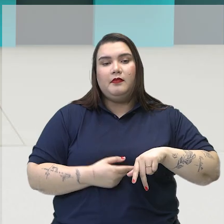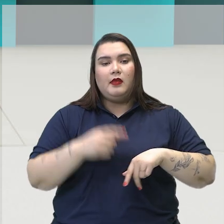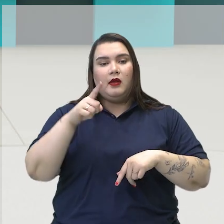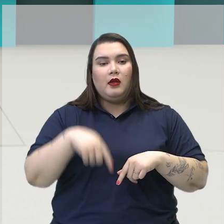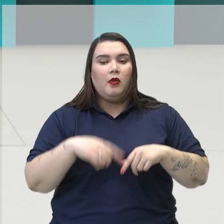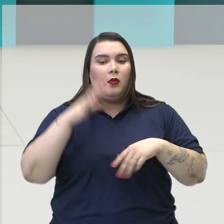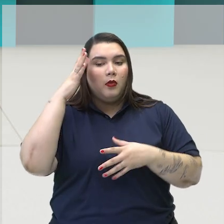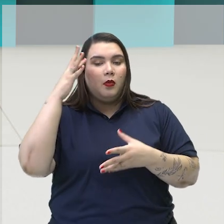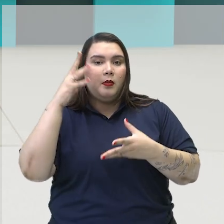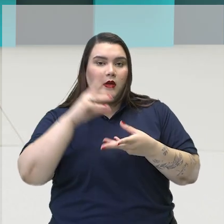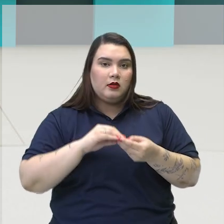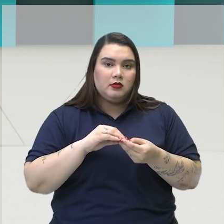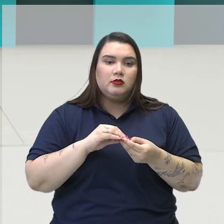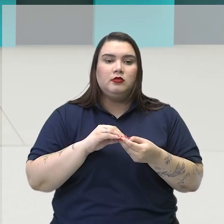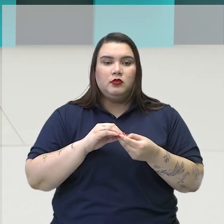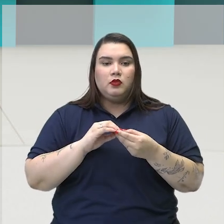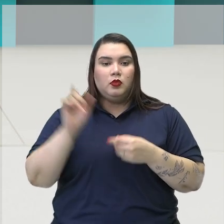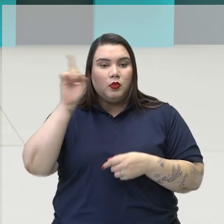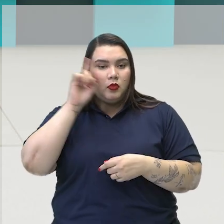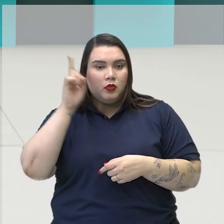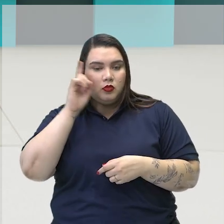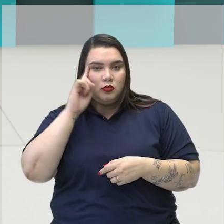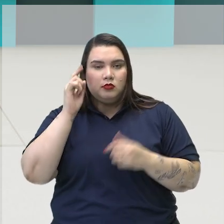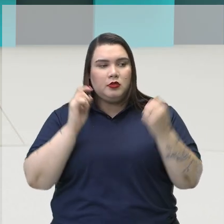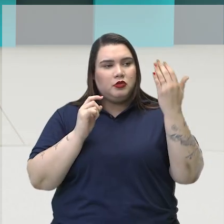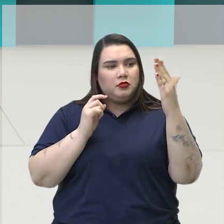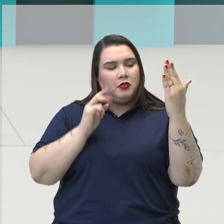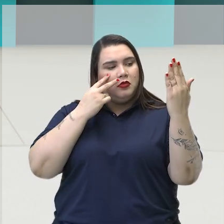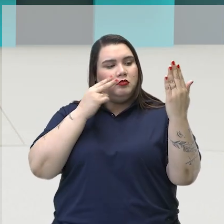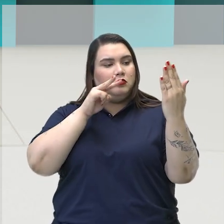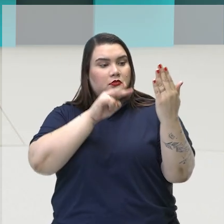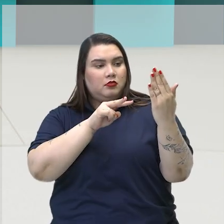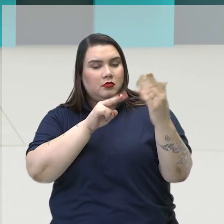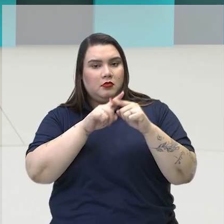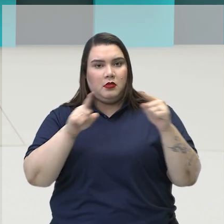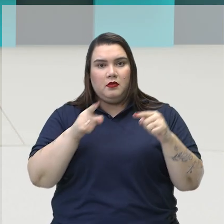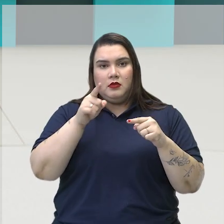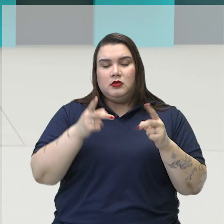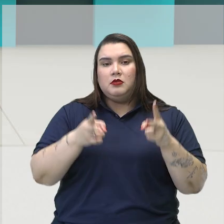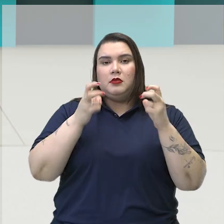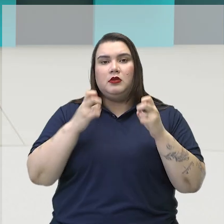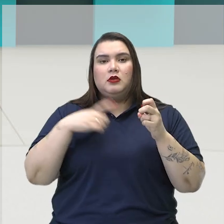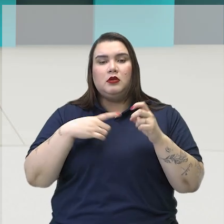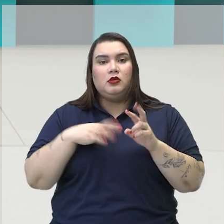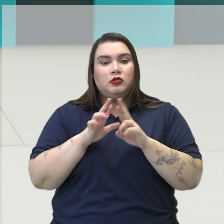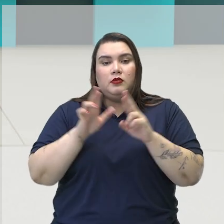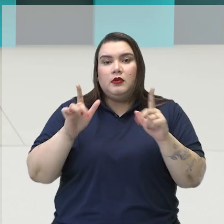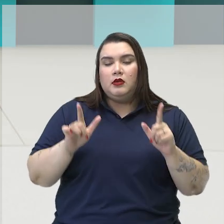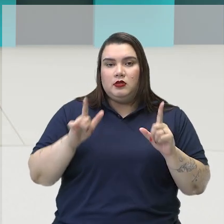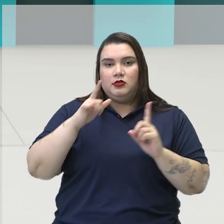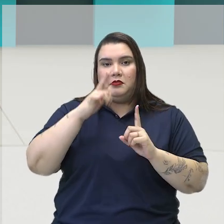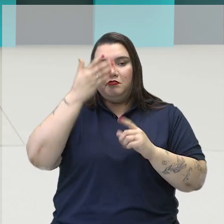as interpretações. Todo dia a gente se olha no espelho, mas você vai enxergar uma diferente versão de